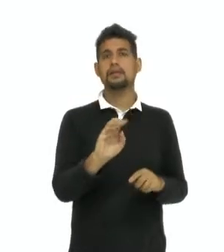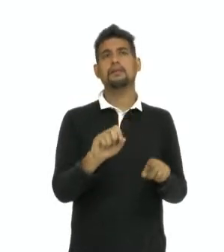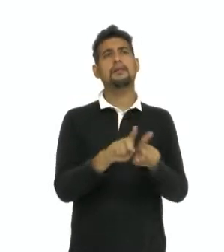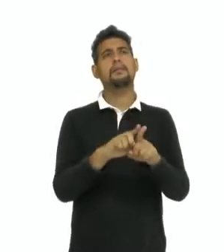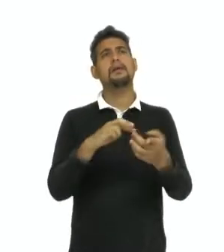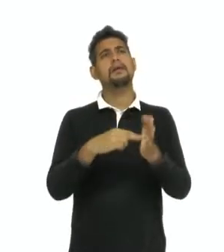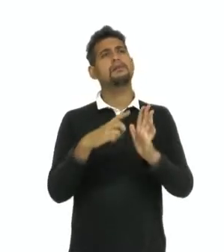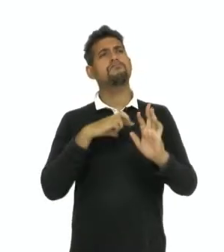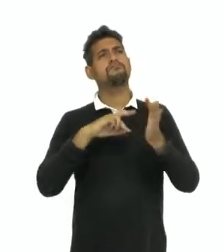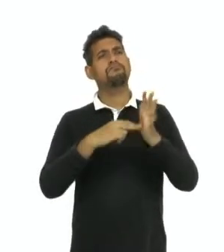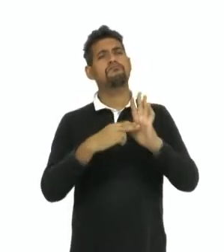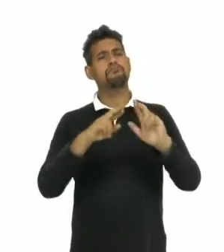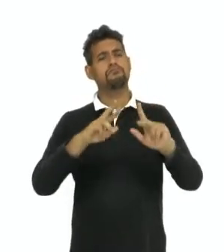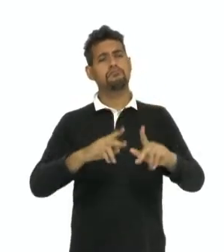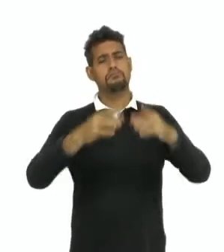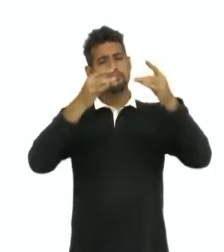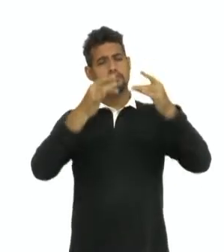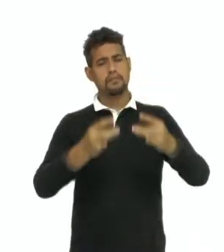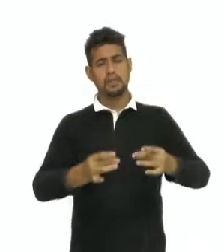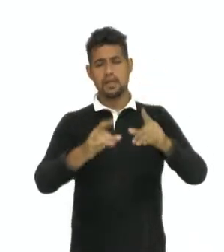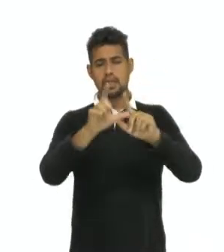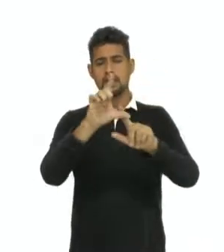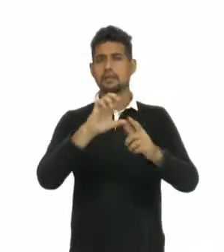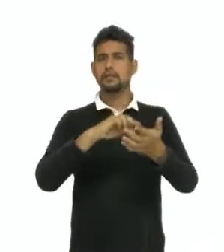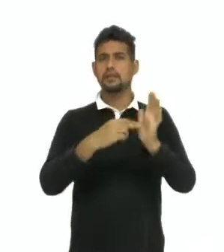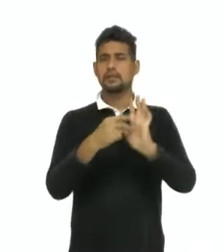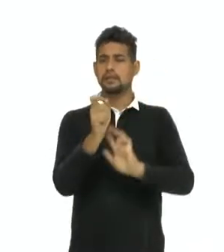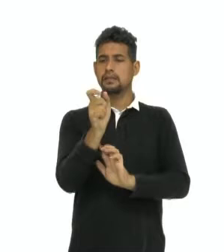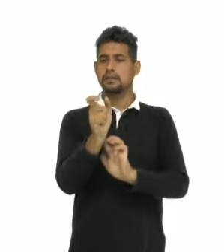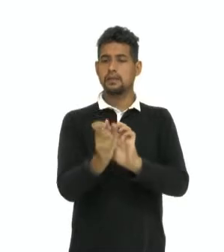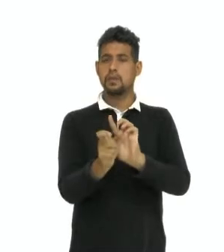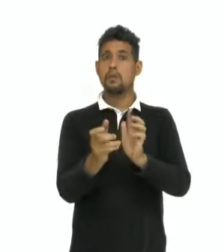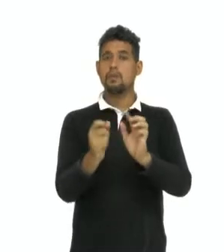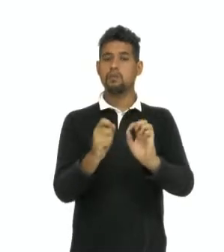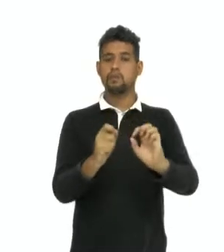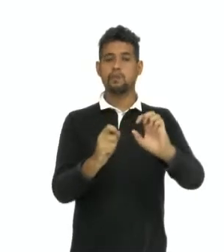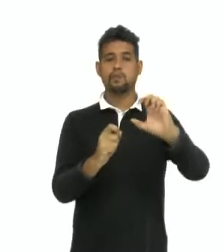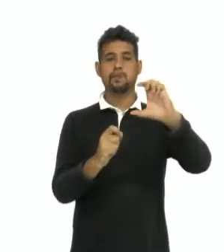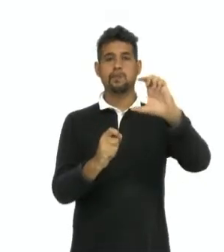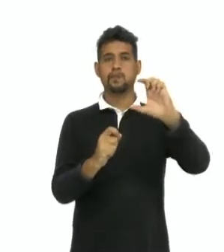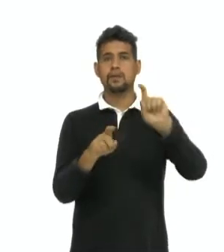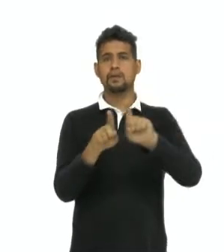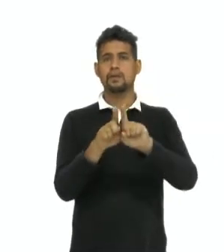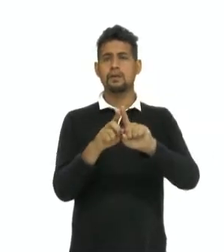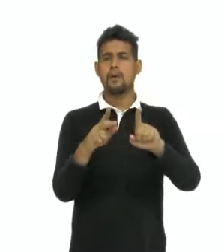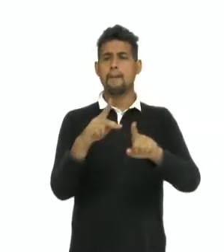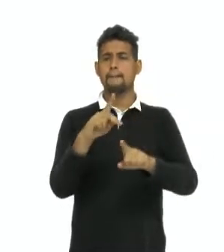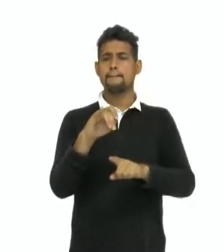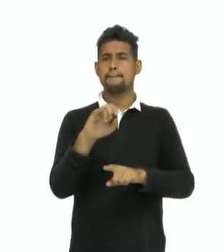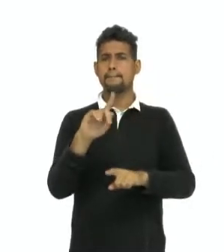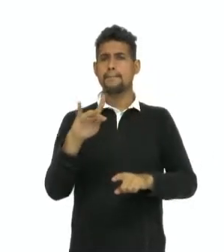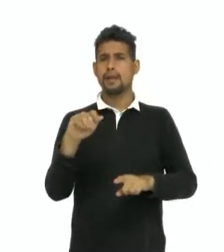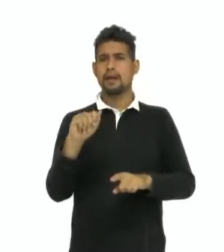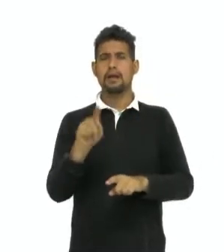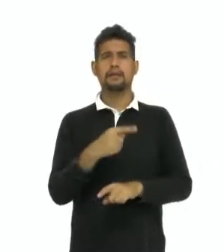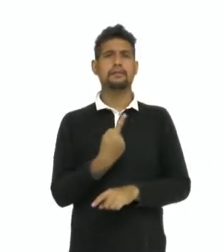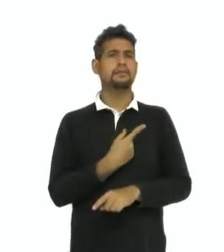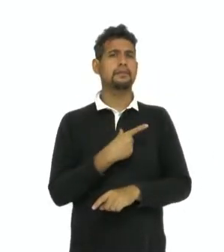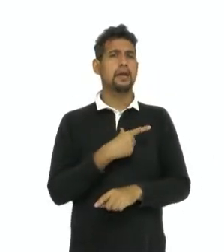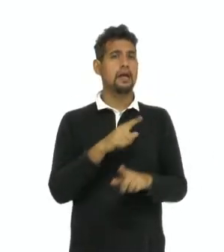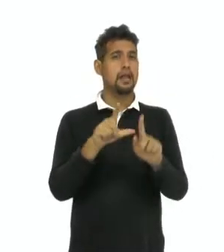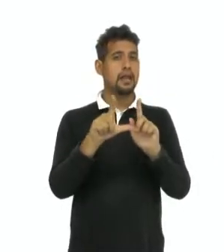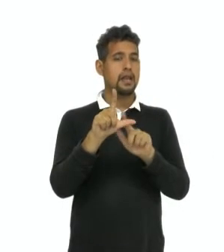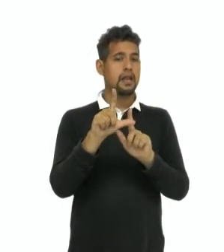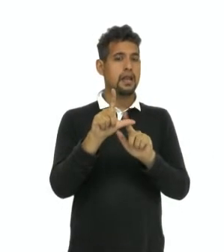pilhas e baterias, a designação por letras passou a caracterizar o tamanho e a dimensão das pilhas, e a gente tem as